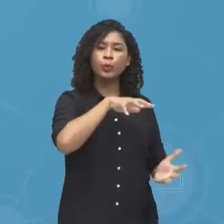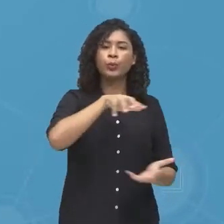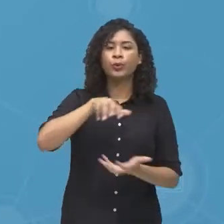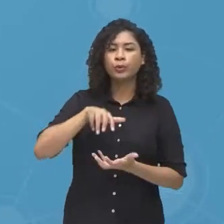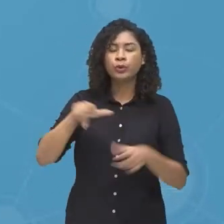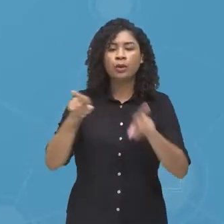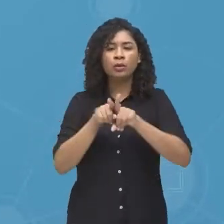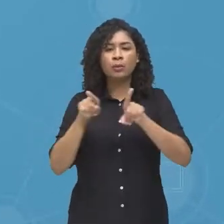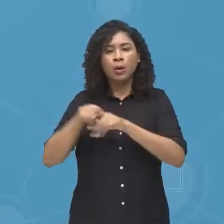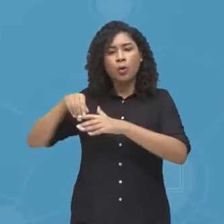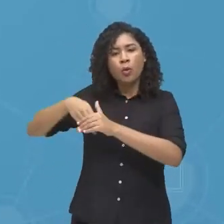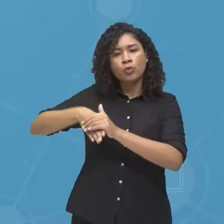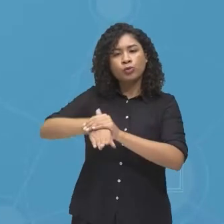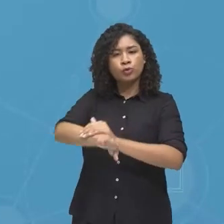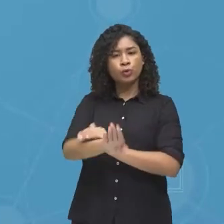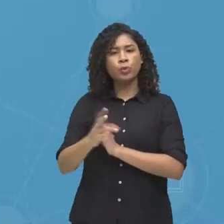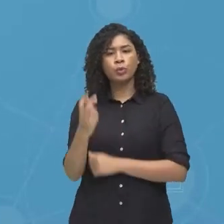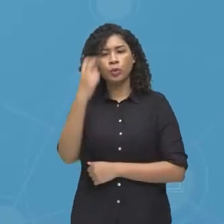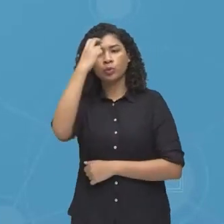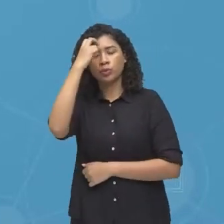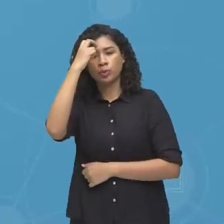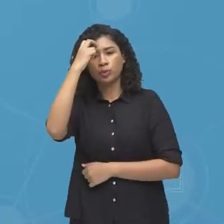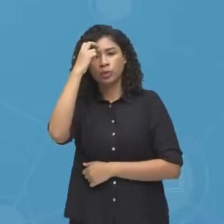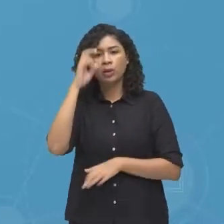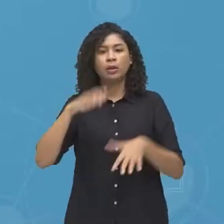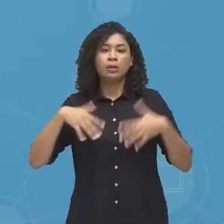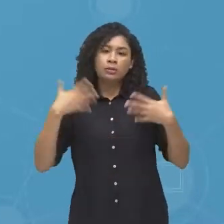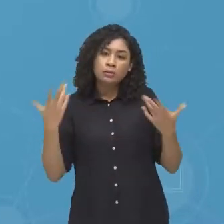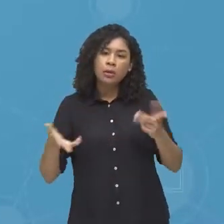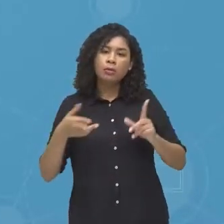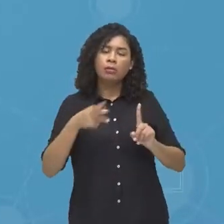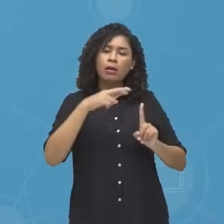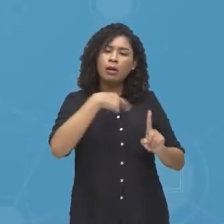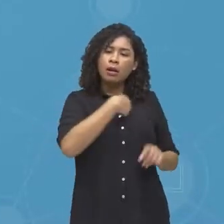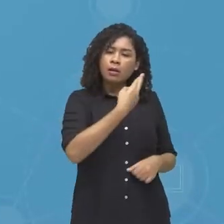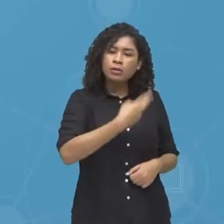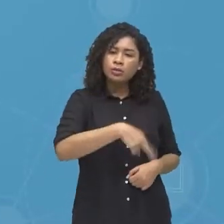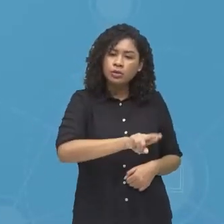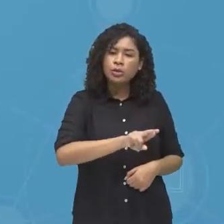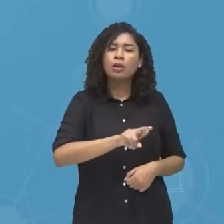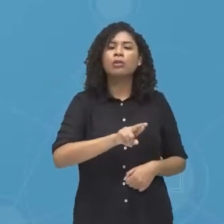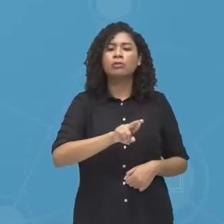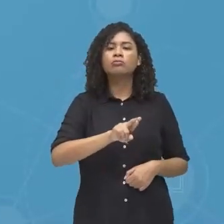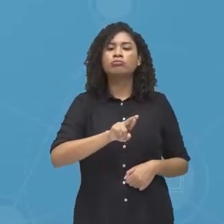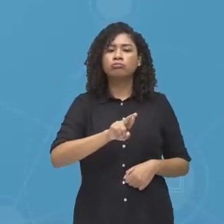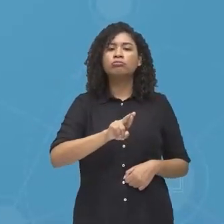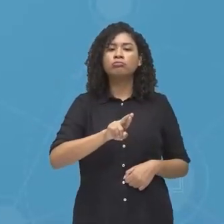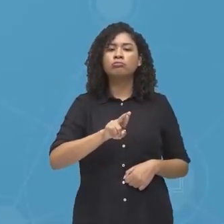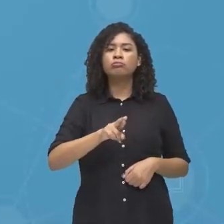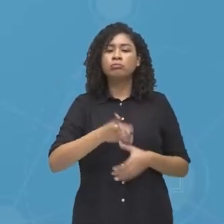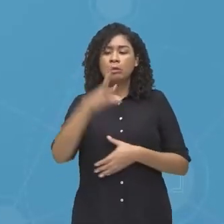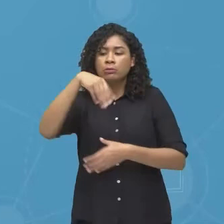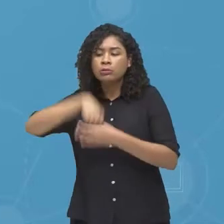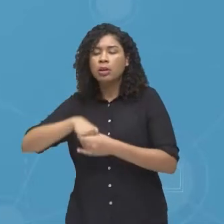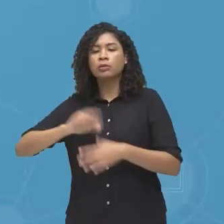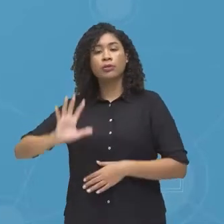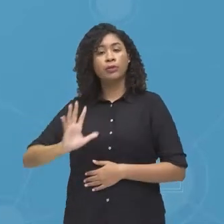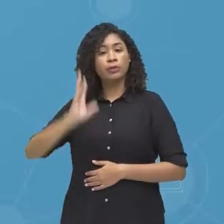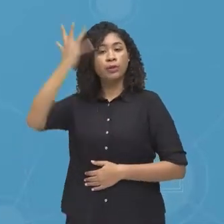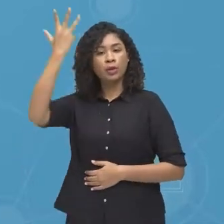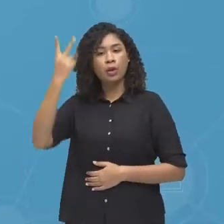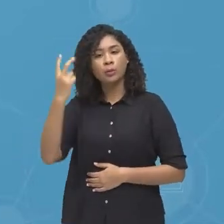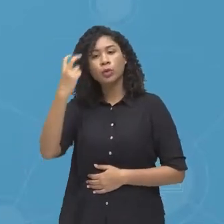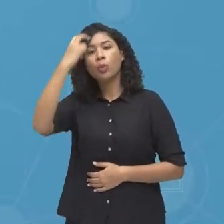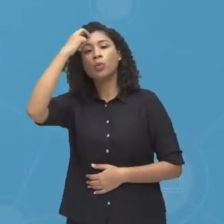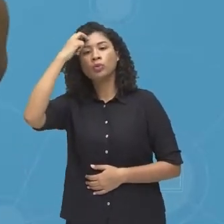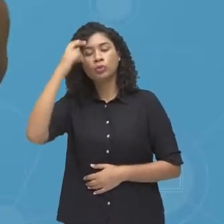e, consequentemente, a religião vai ser parte desse fenômeno cultural daquele lugar.